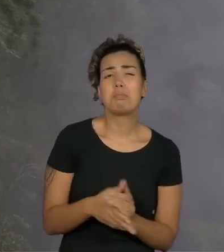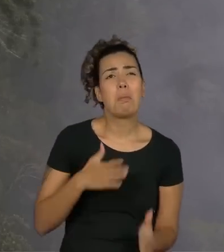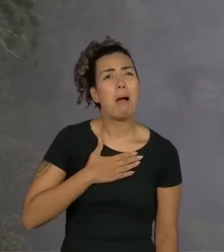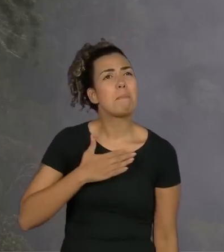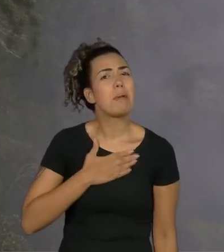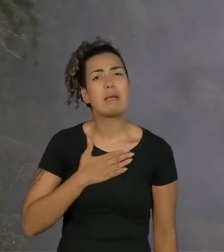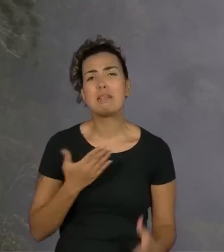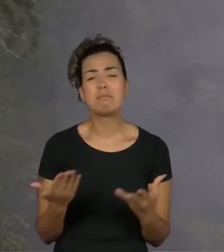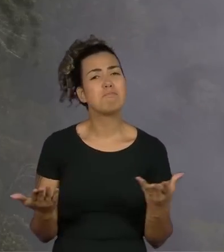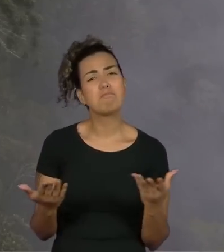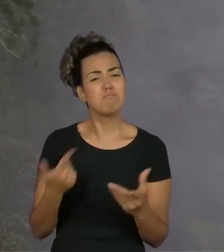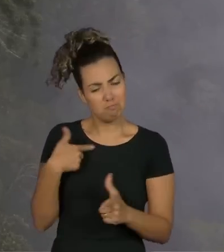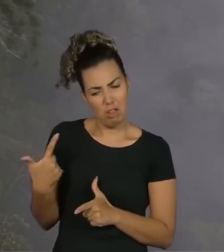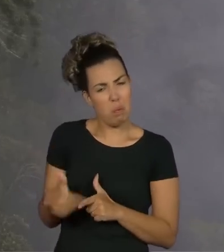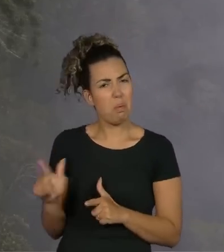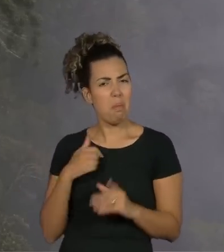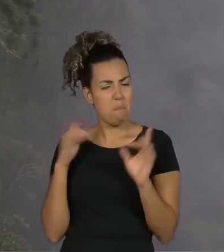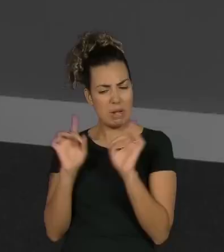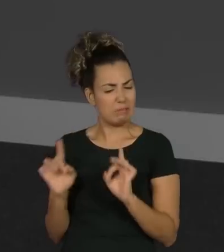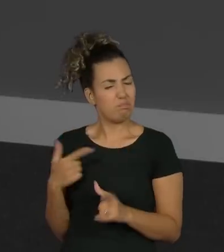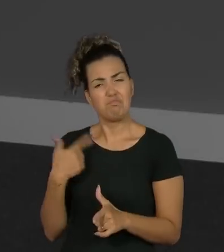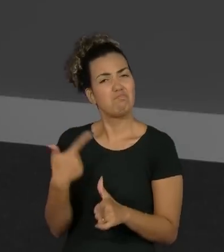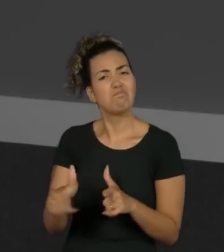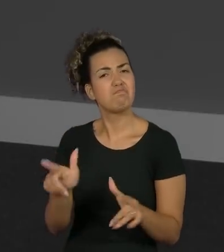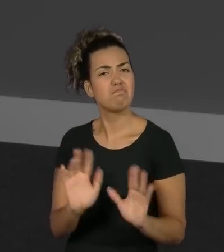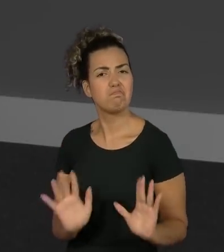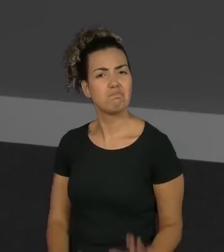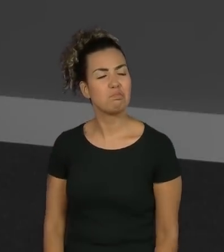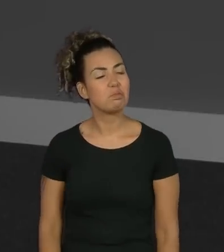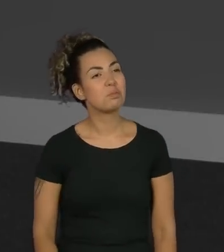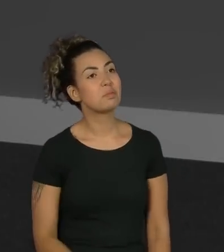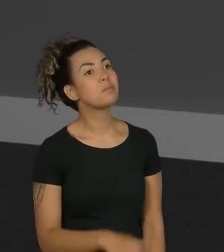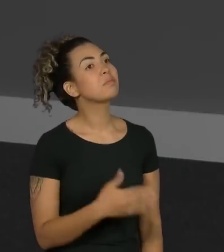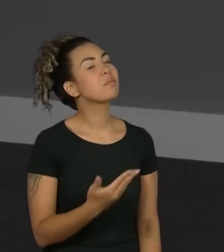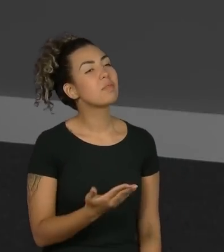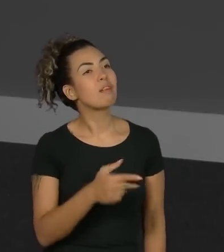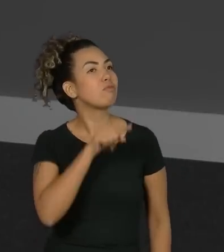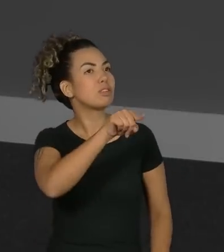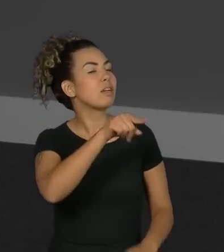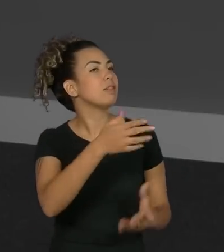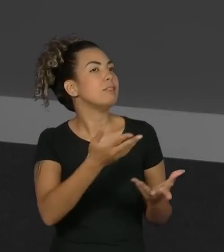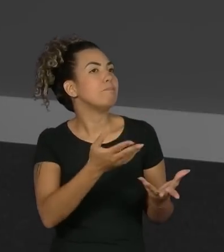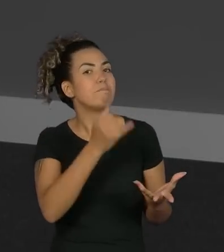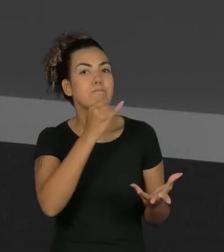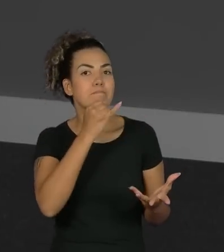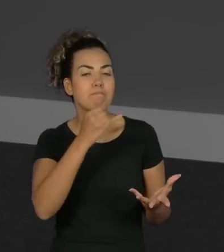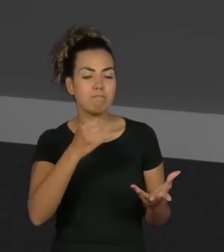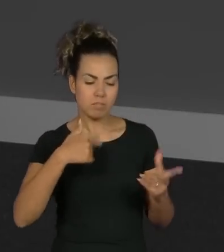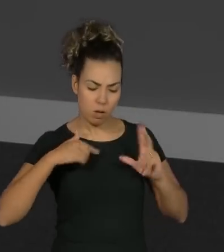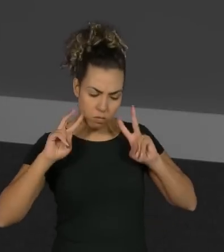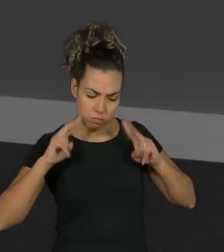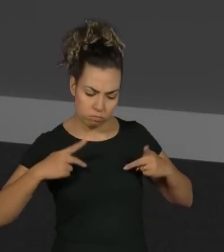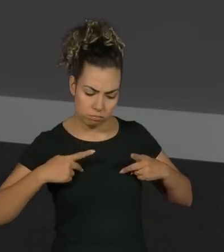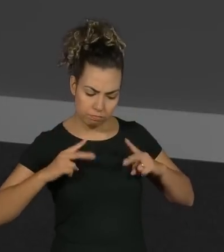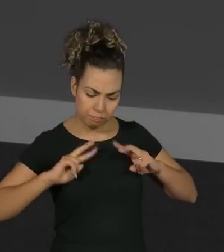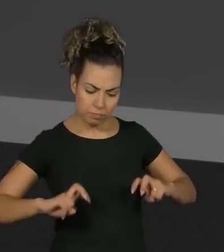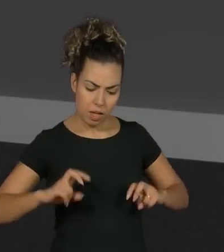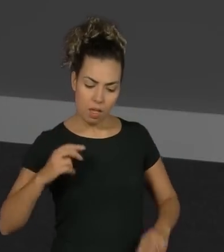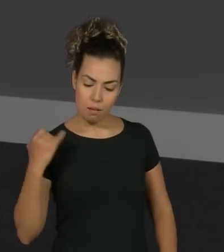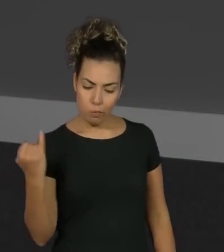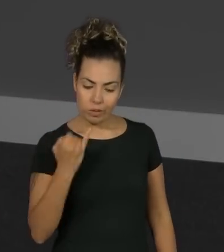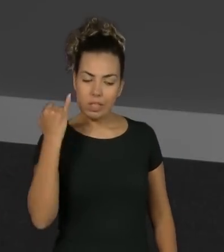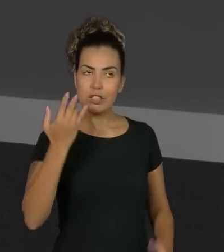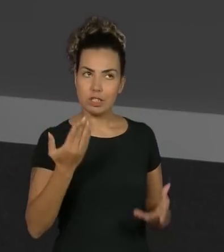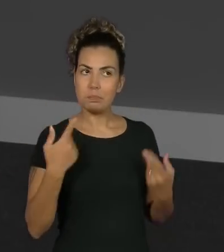não faz mal ter essa deficiência hoje. Guilherme, o que você acha que é importante para você conseguir uma boa